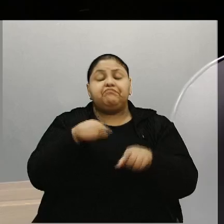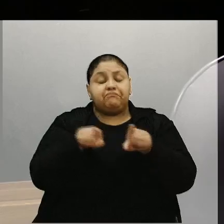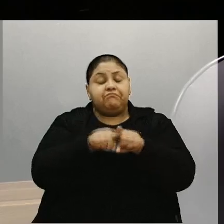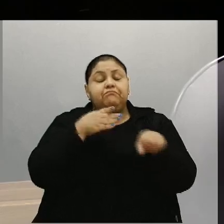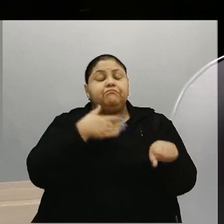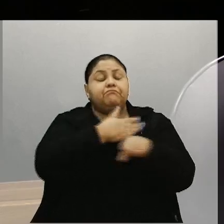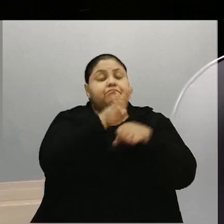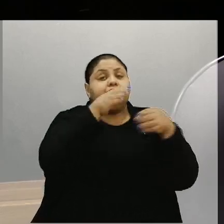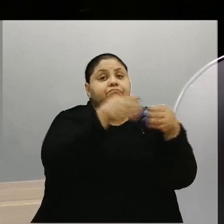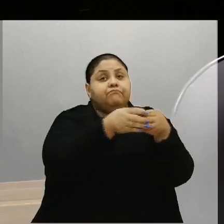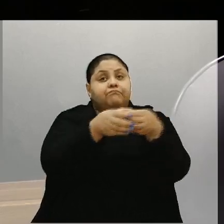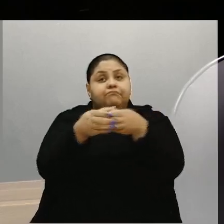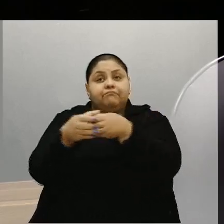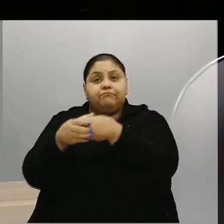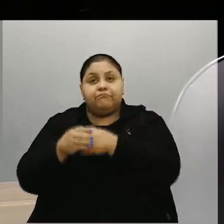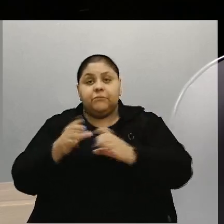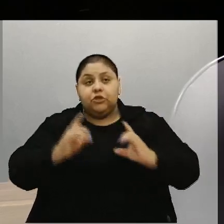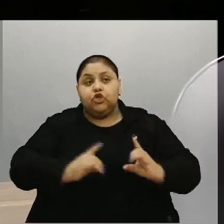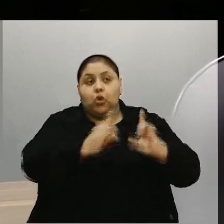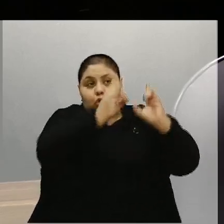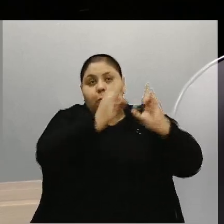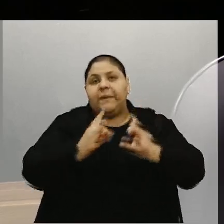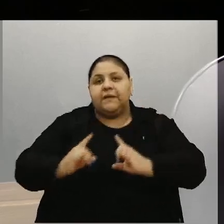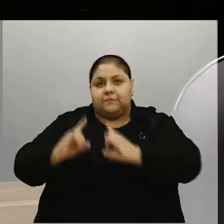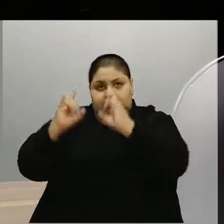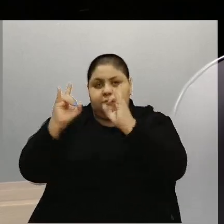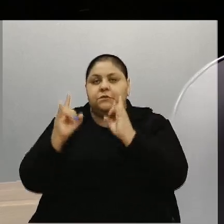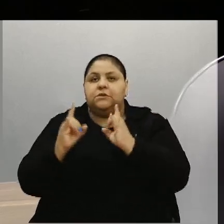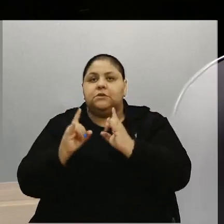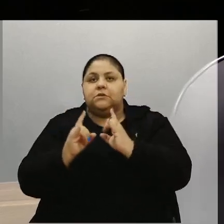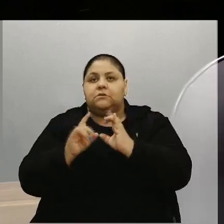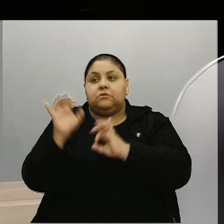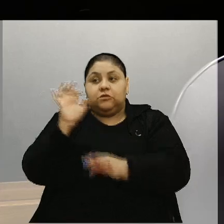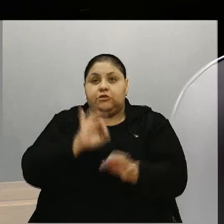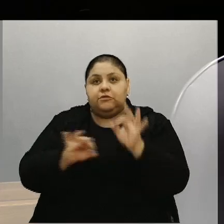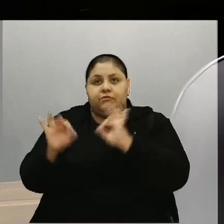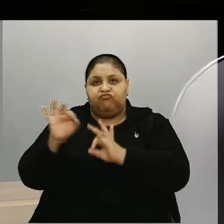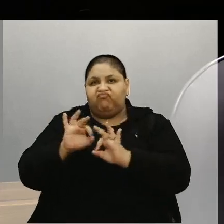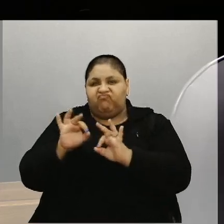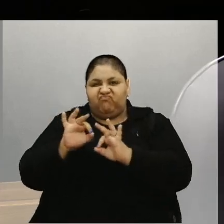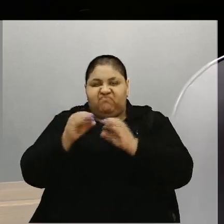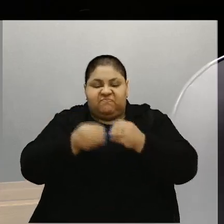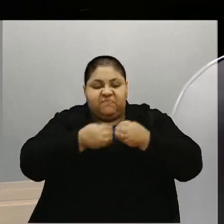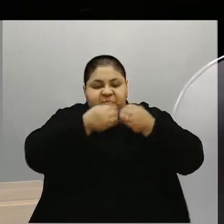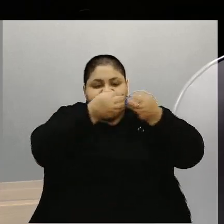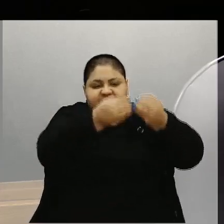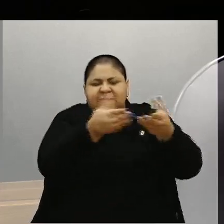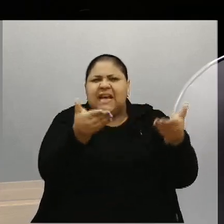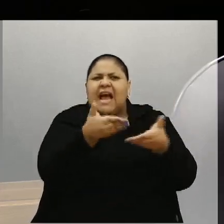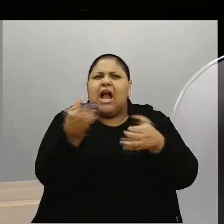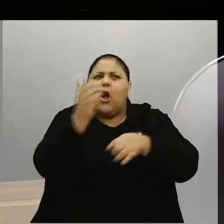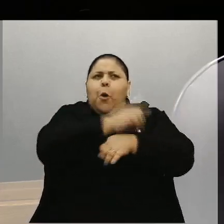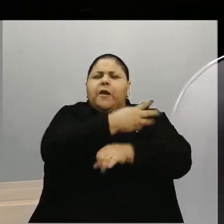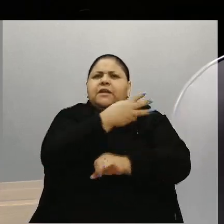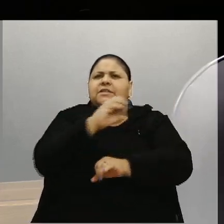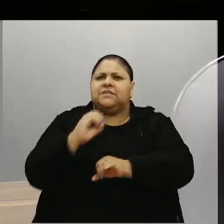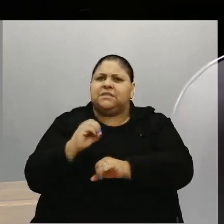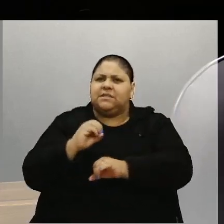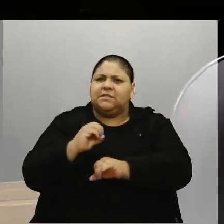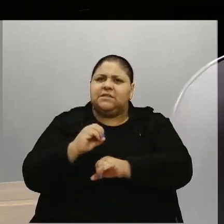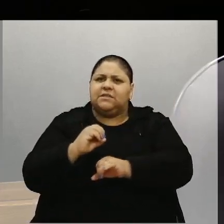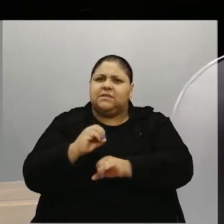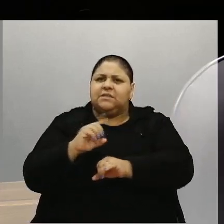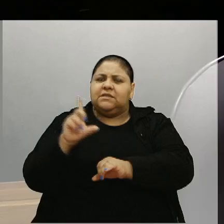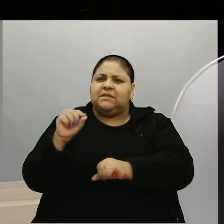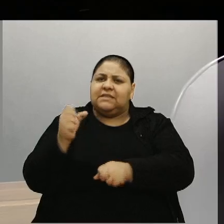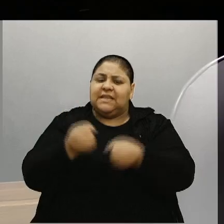de grupos de condomínio, outros grupos que estão organizando idas. Agora, dia 30, já tem 10 carros